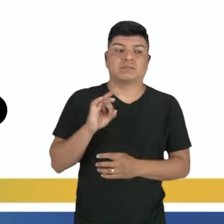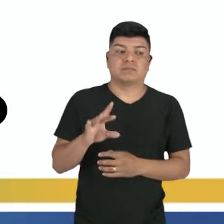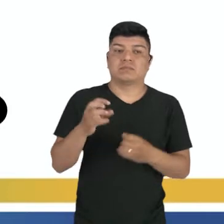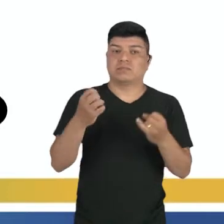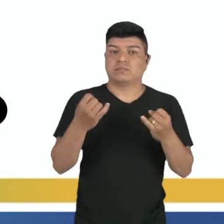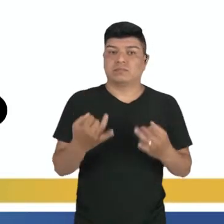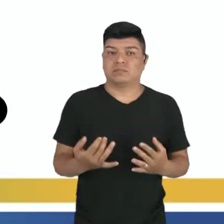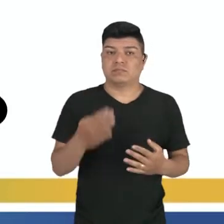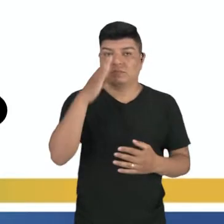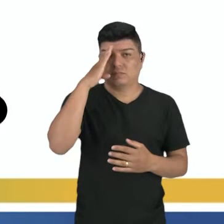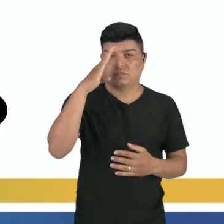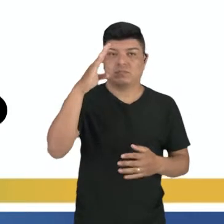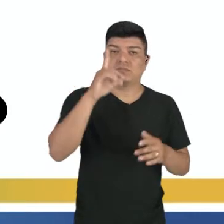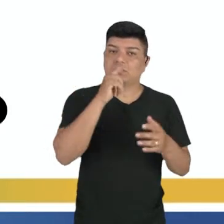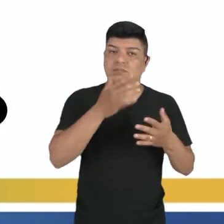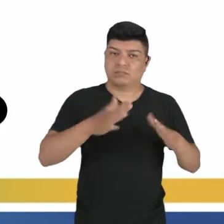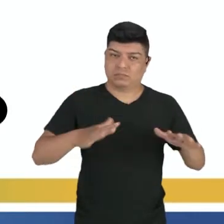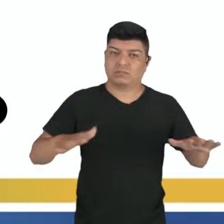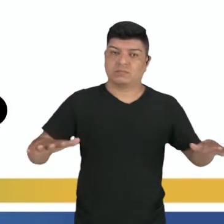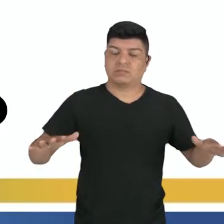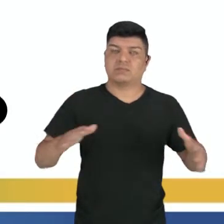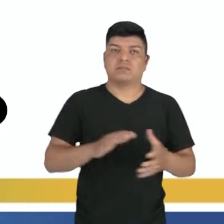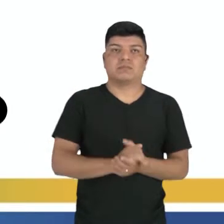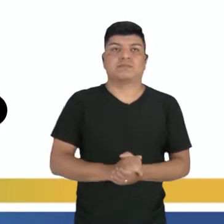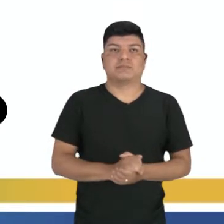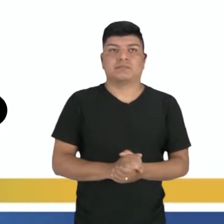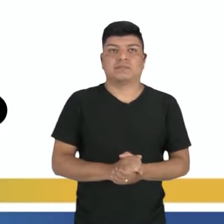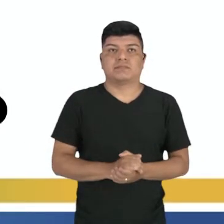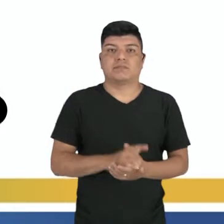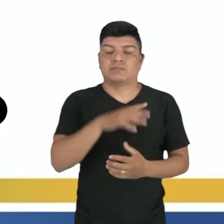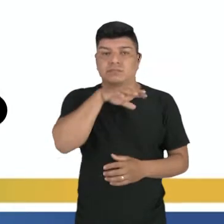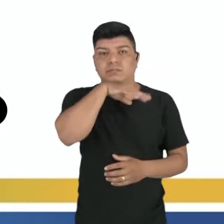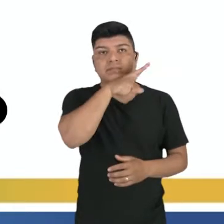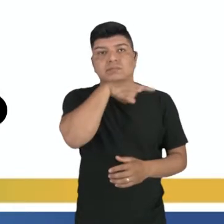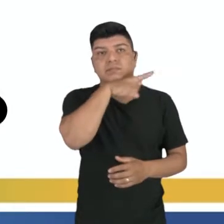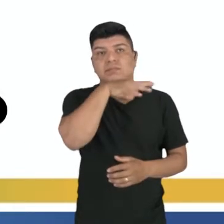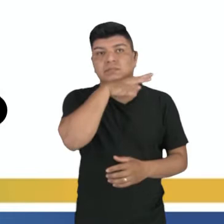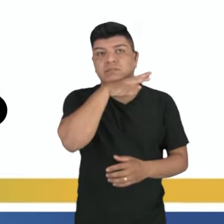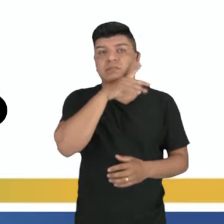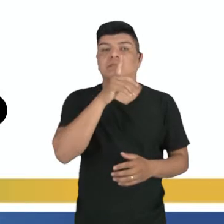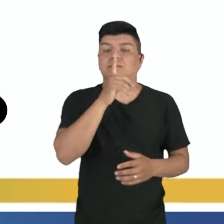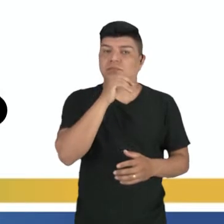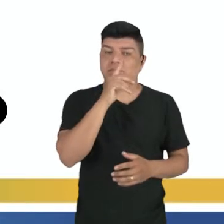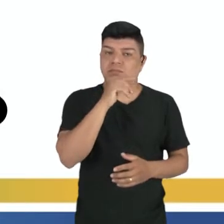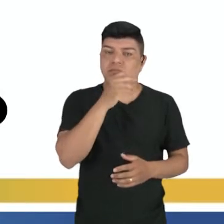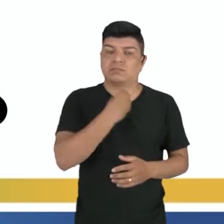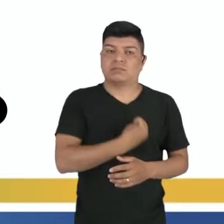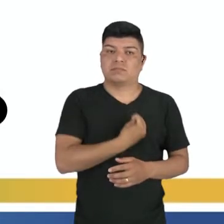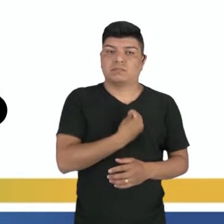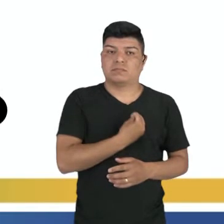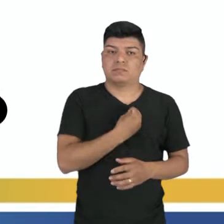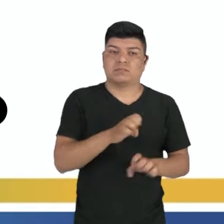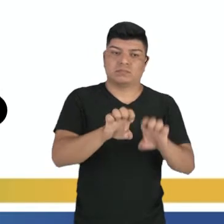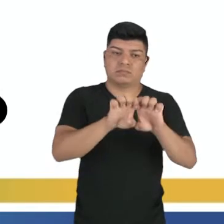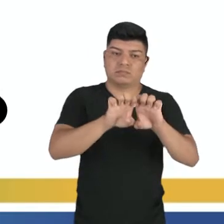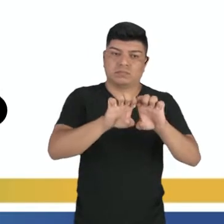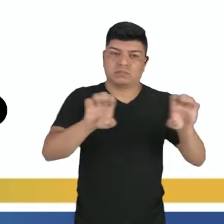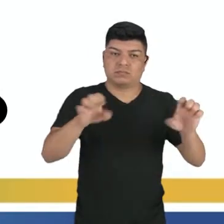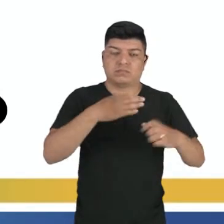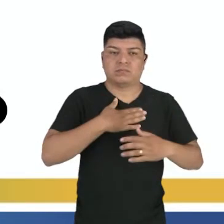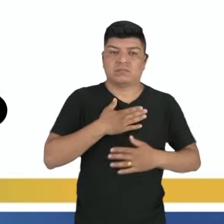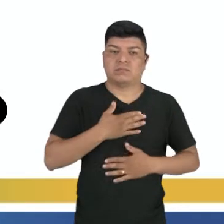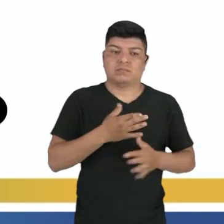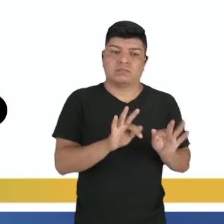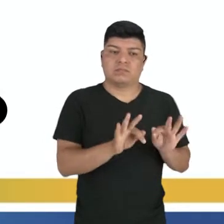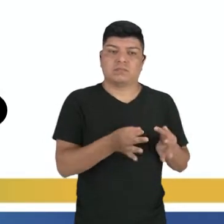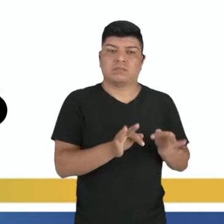dito, principalmente no ambiente marinho. Eles são animais, então, que são aquáticos e que têm uma estrutura corporal muito